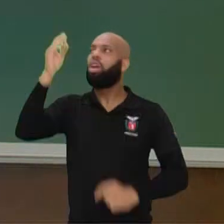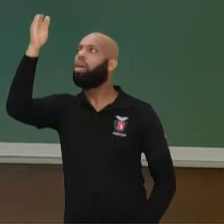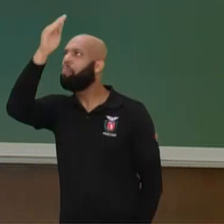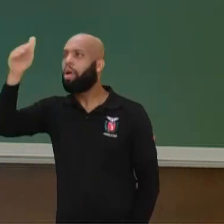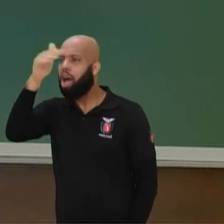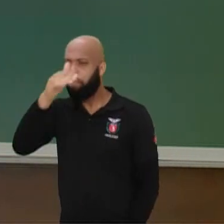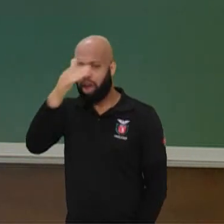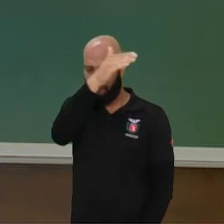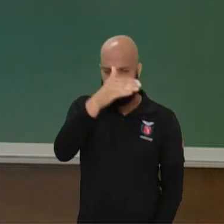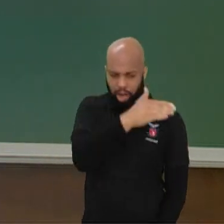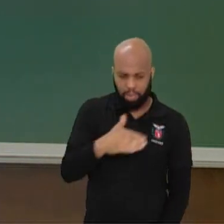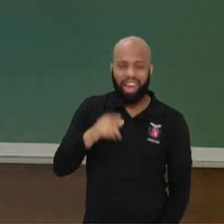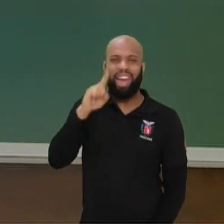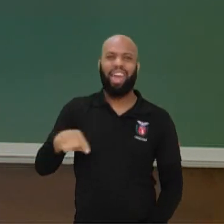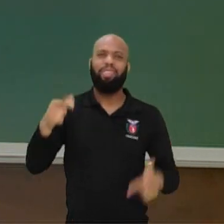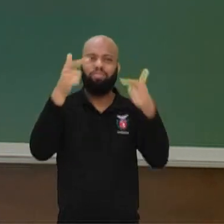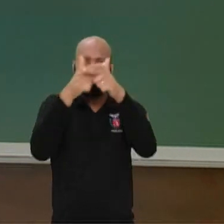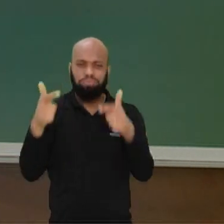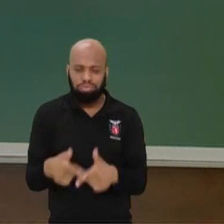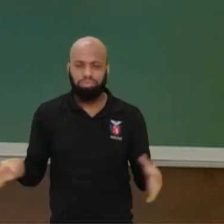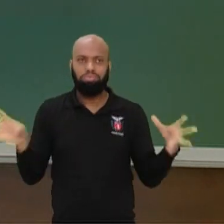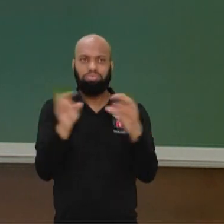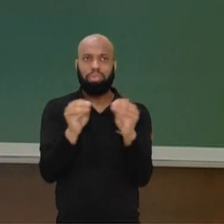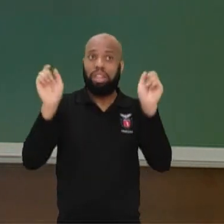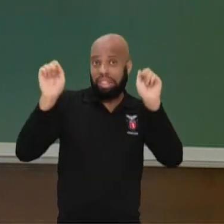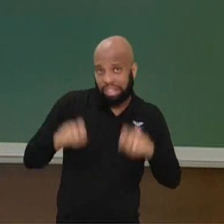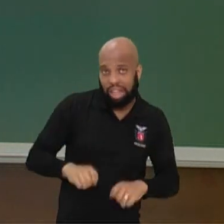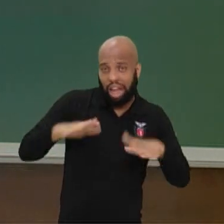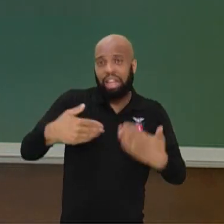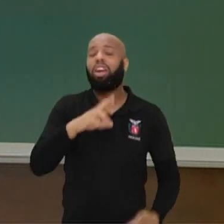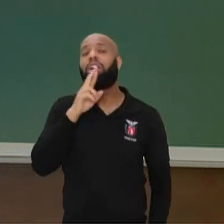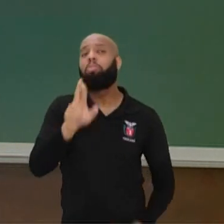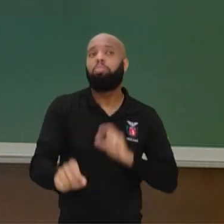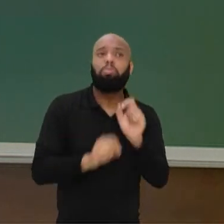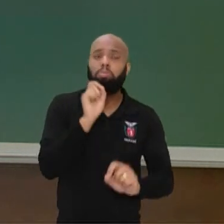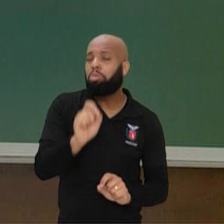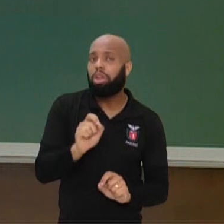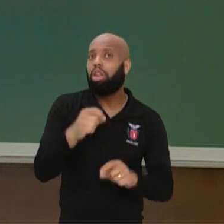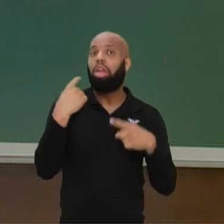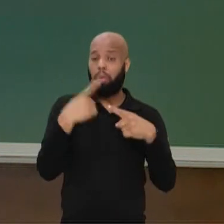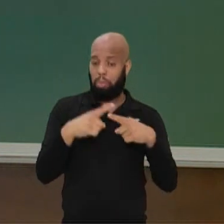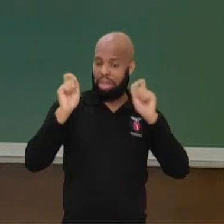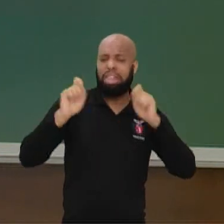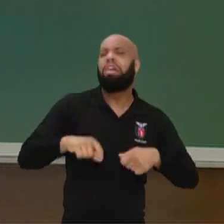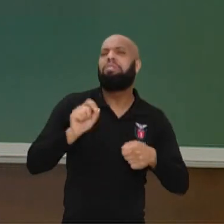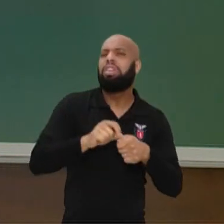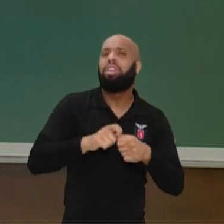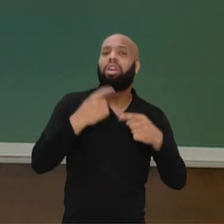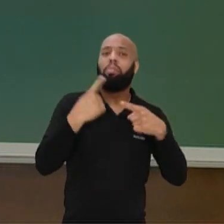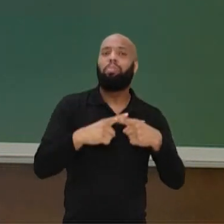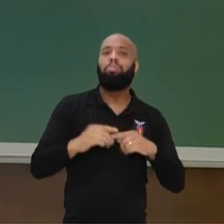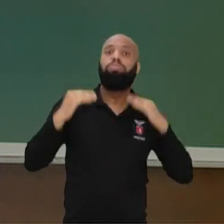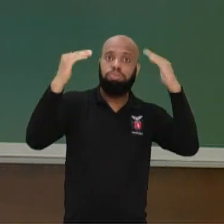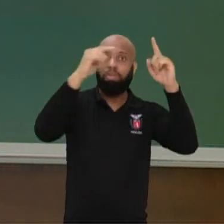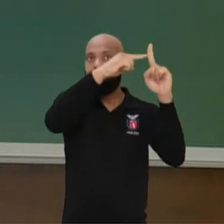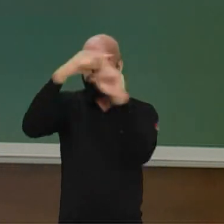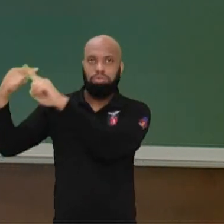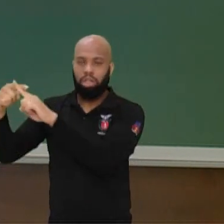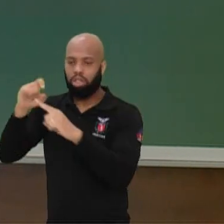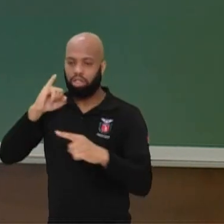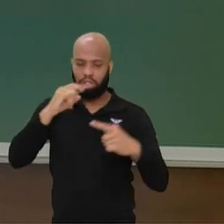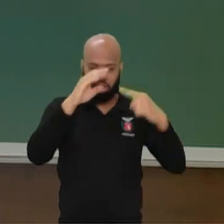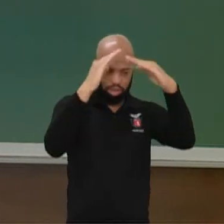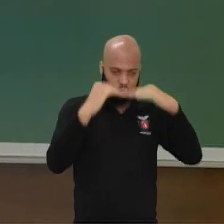possa simplificar. Veja, eu posso fazer essa simplificação porque é uma multiplicação. Se fosse soma, eu não